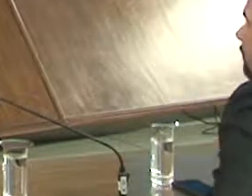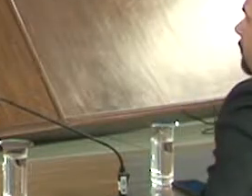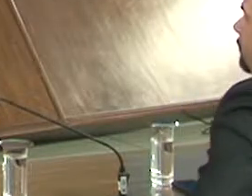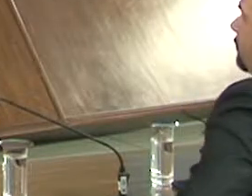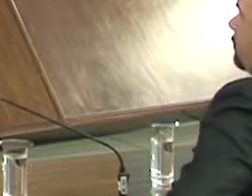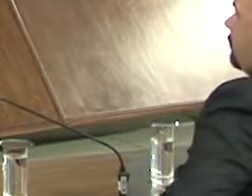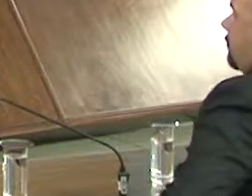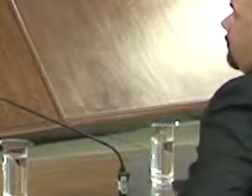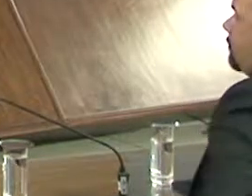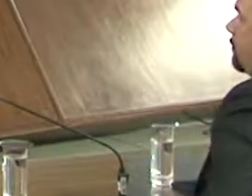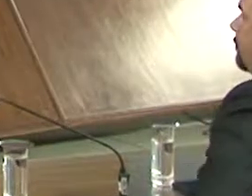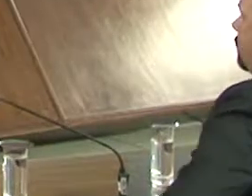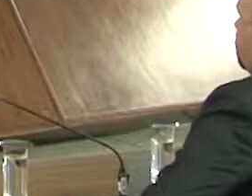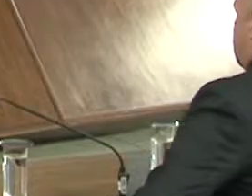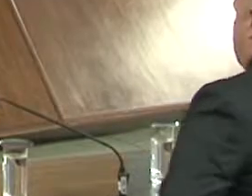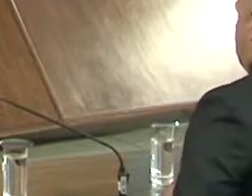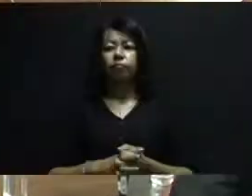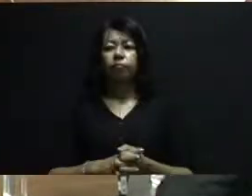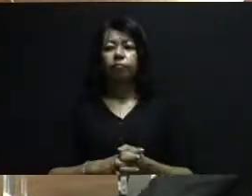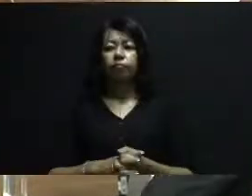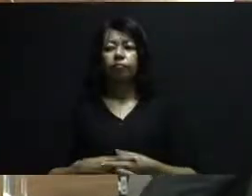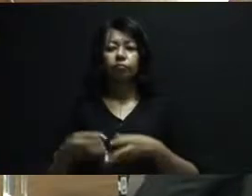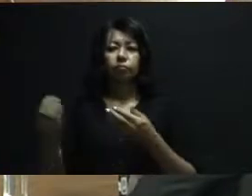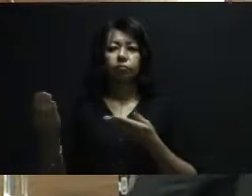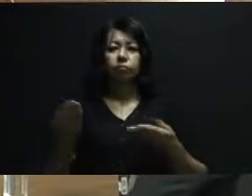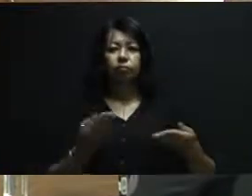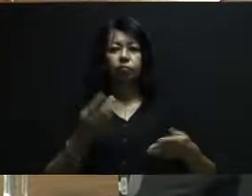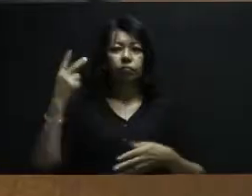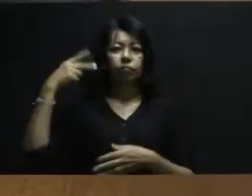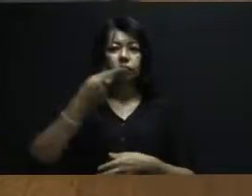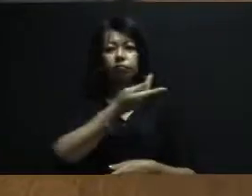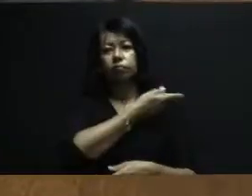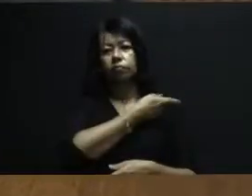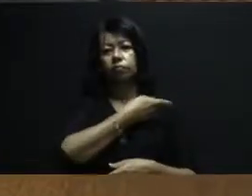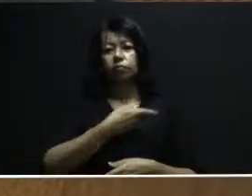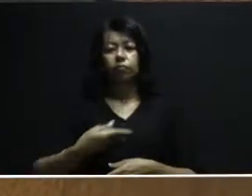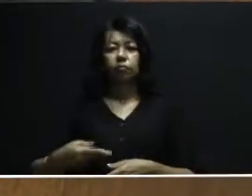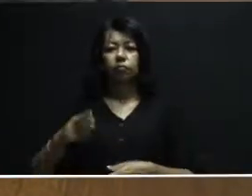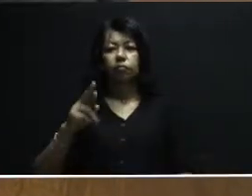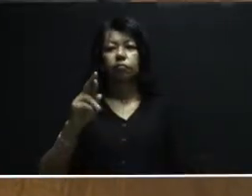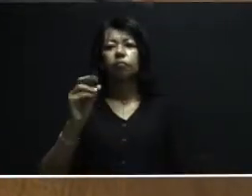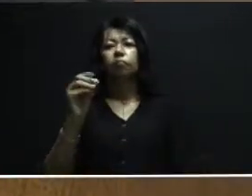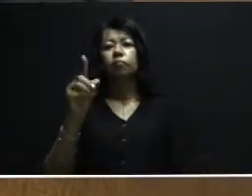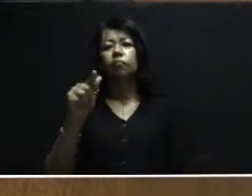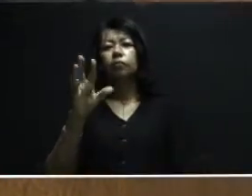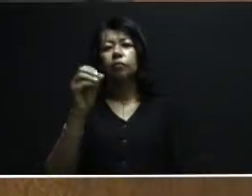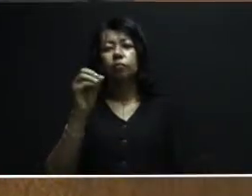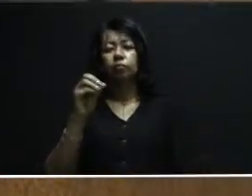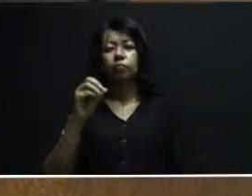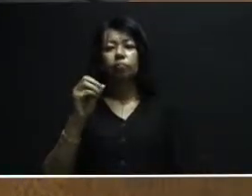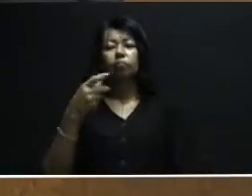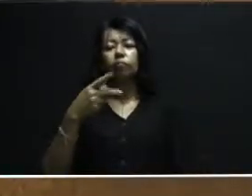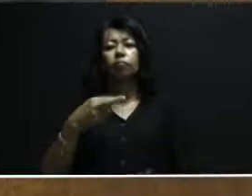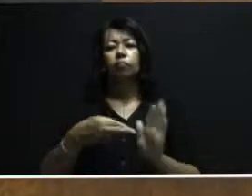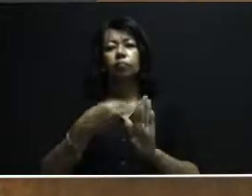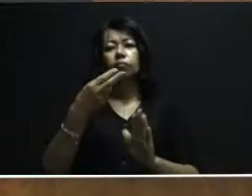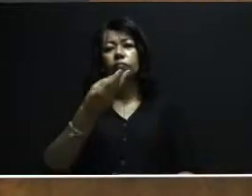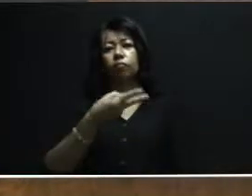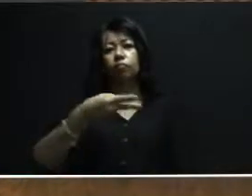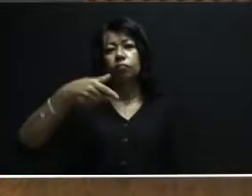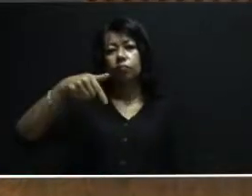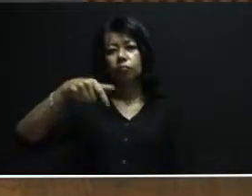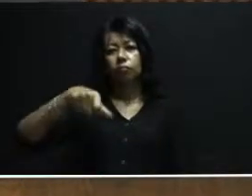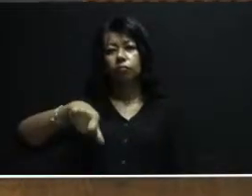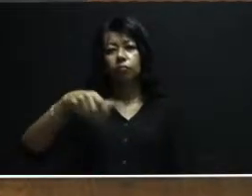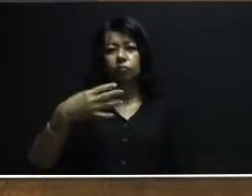Convido o vereador Rodrigo Ramos Soares, presidente da Comissão Especial de Vereadores, nomeada através da Resolução número 2947, de